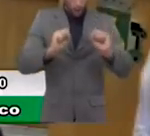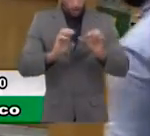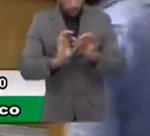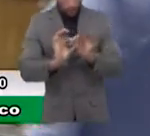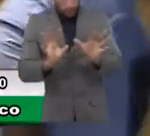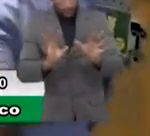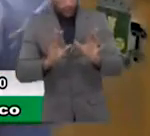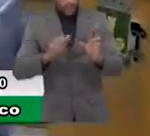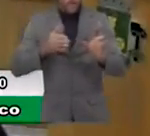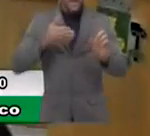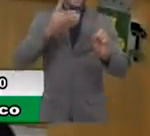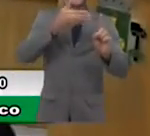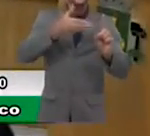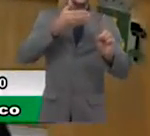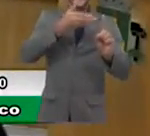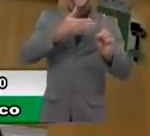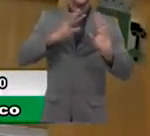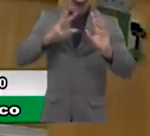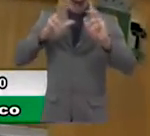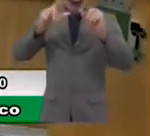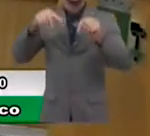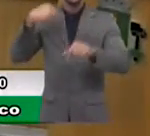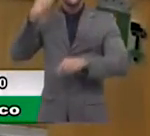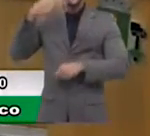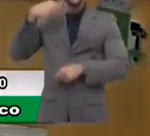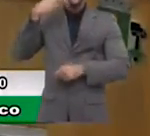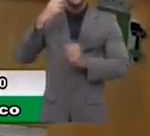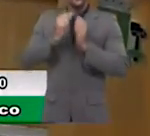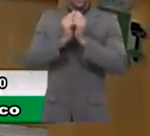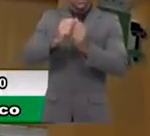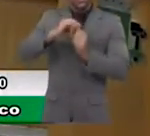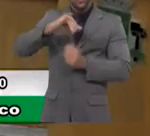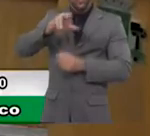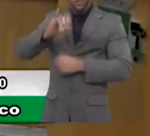Representando a todos os vereadores aqui juntamente com o vereador Josias. Pode ser?